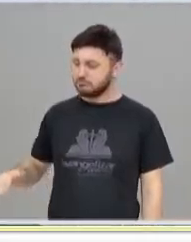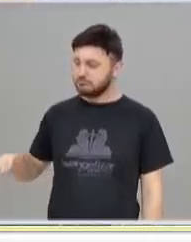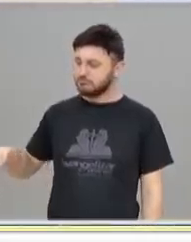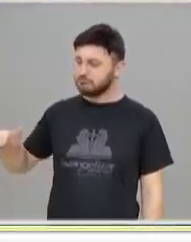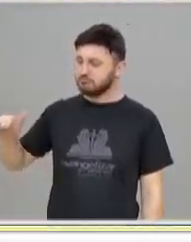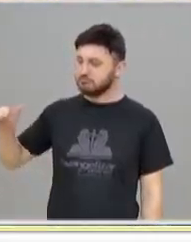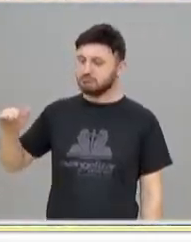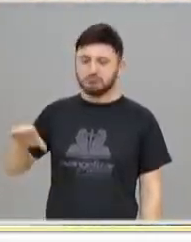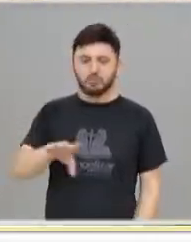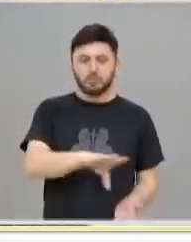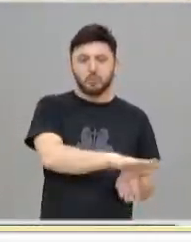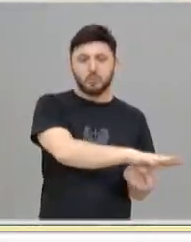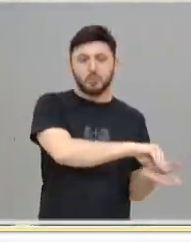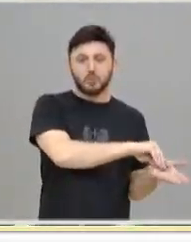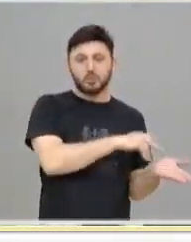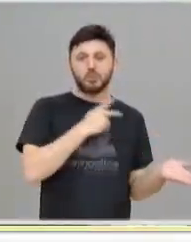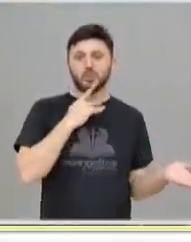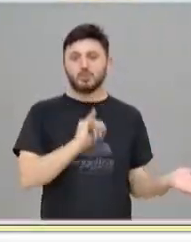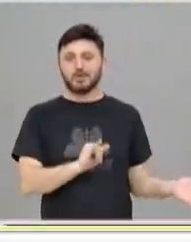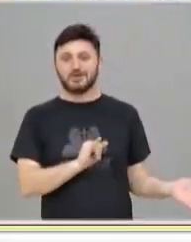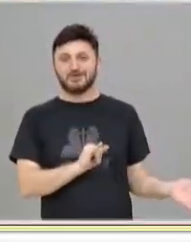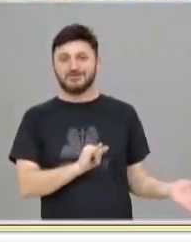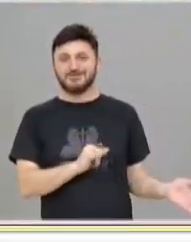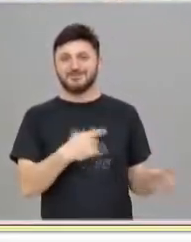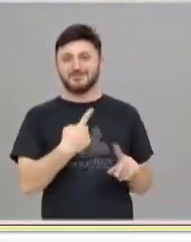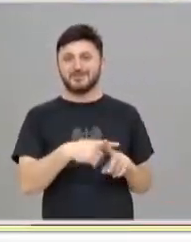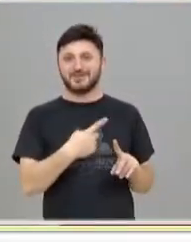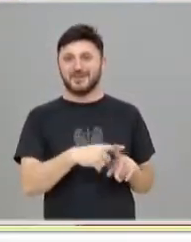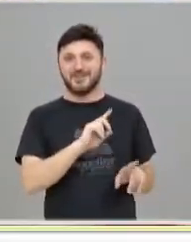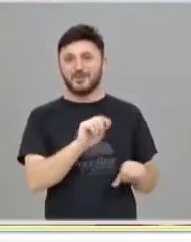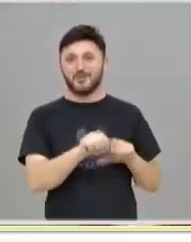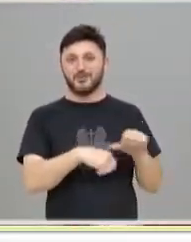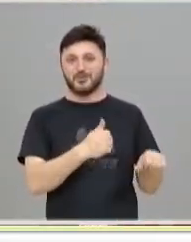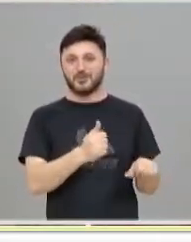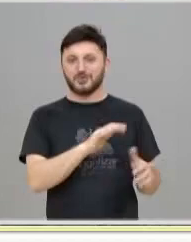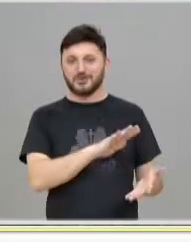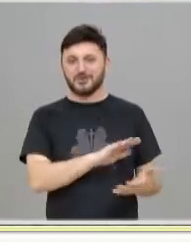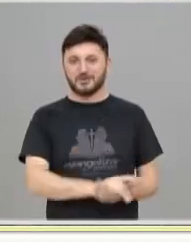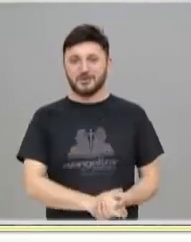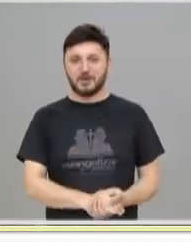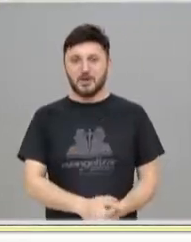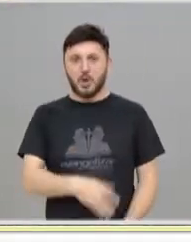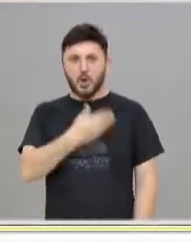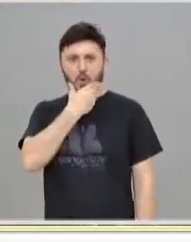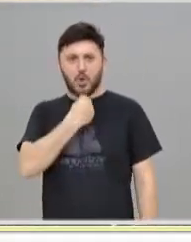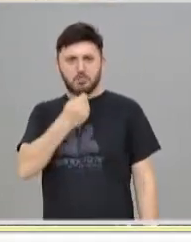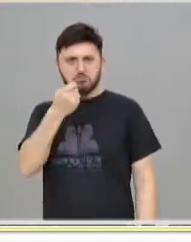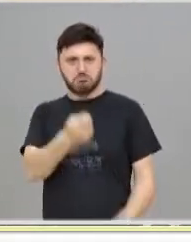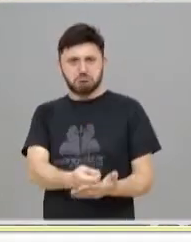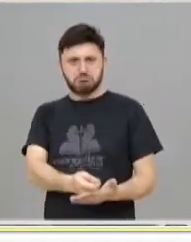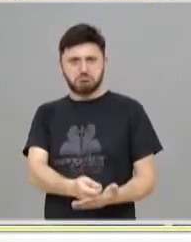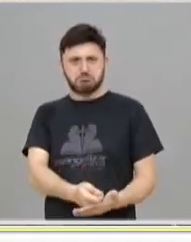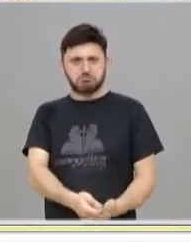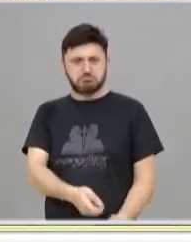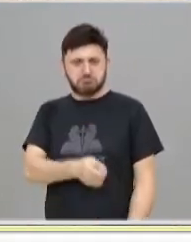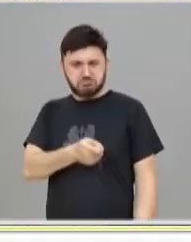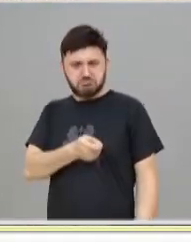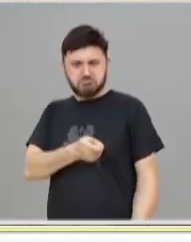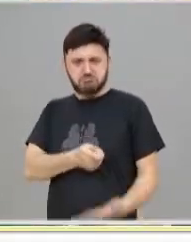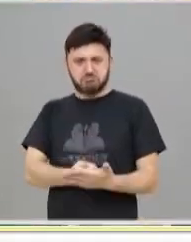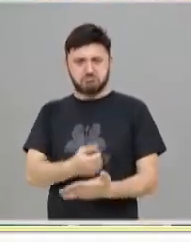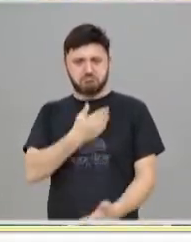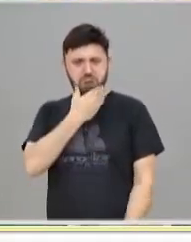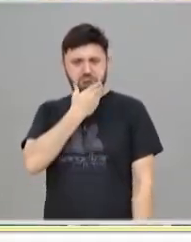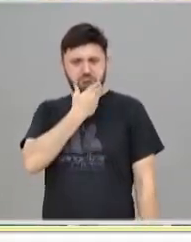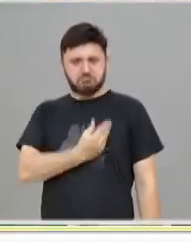uma visão da figura masculina é uma coisa, uma visão do macho é animal.